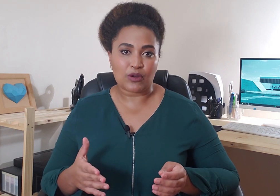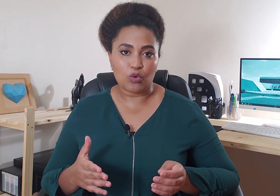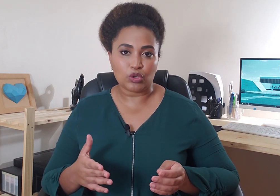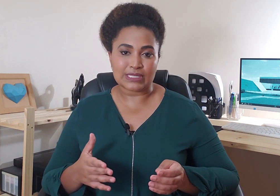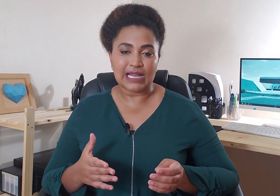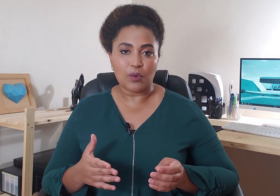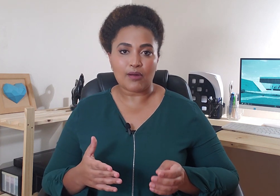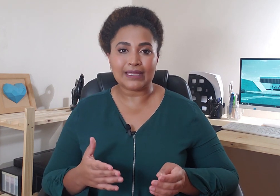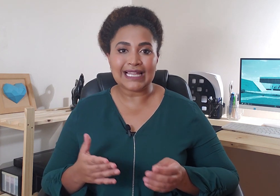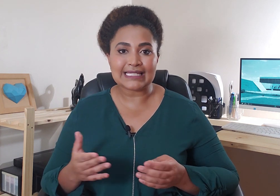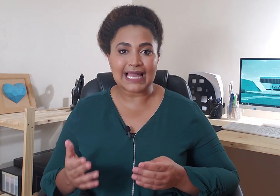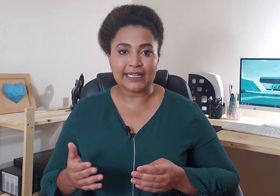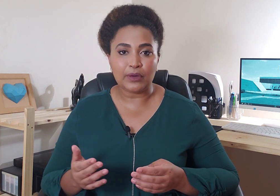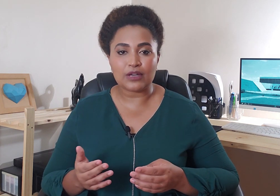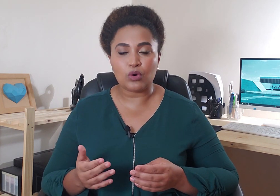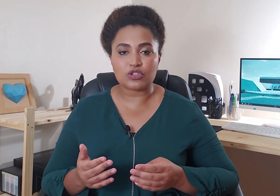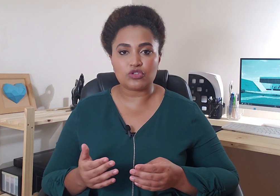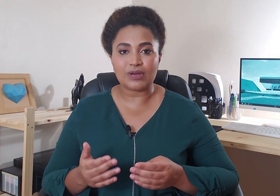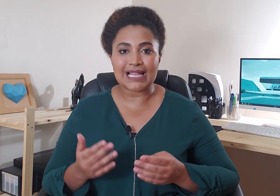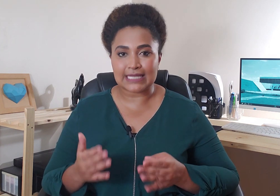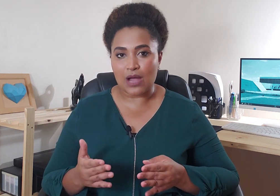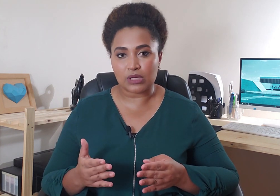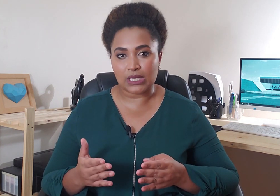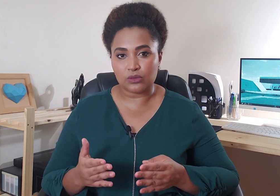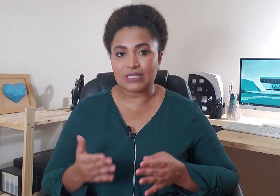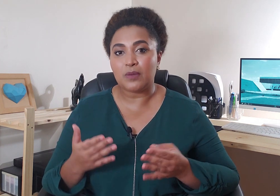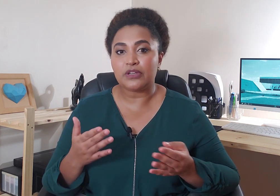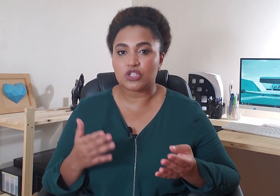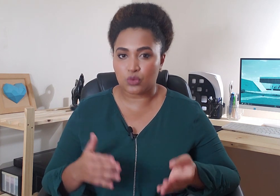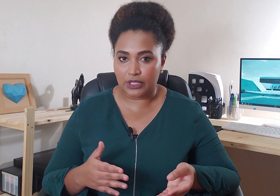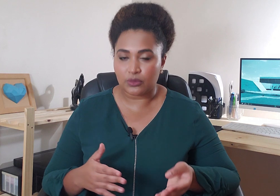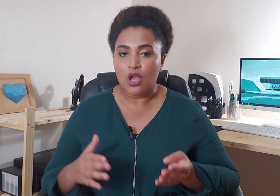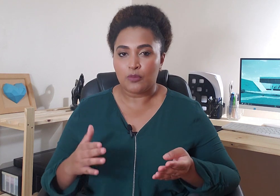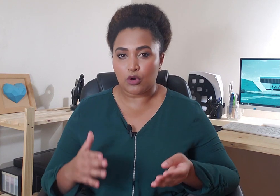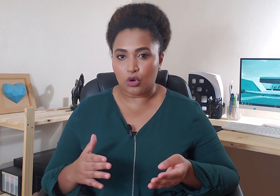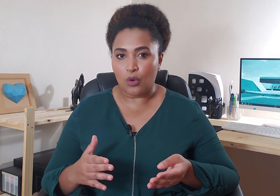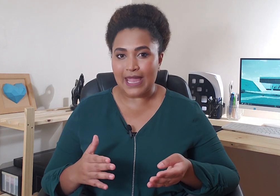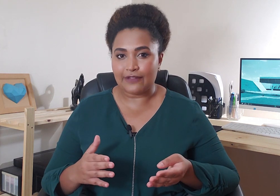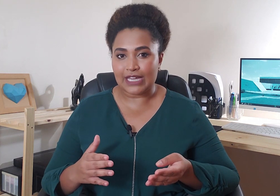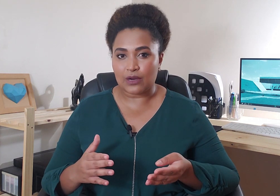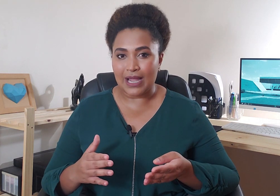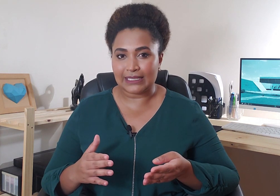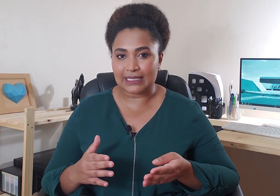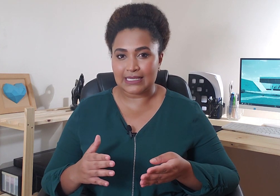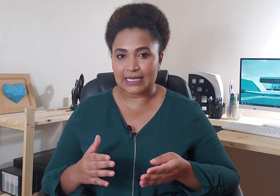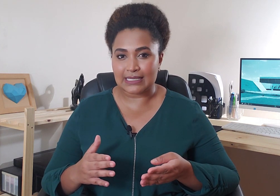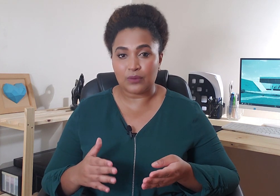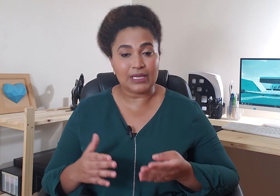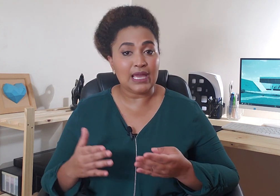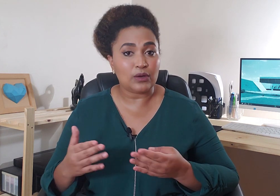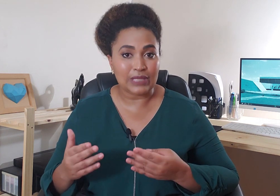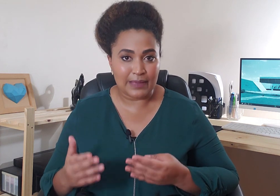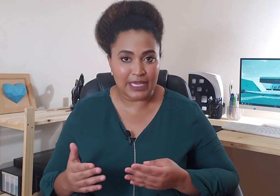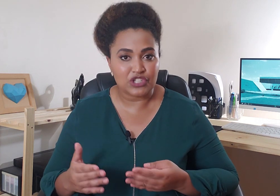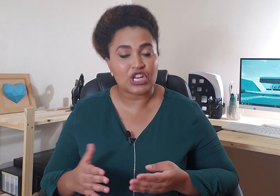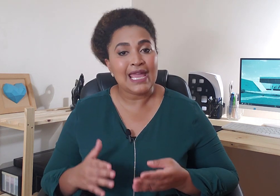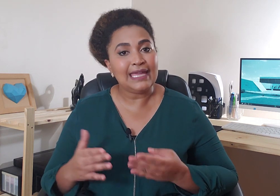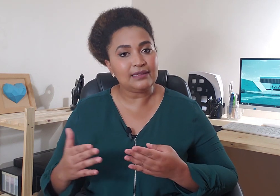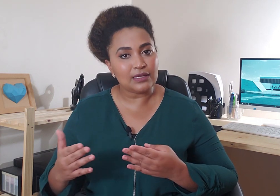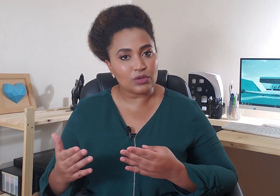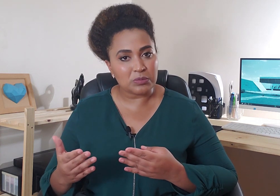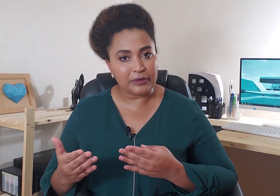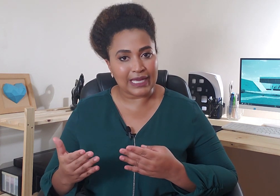a essa conclusão ao analisarem o recurso de um casal que, em 2018, procurou reaver a guarda que exerceu